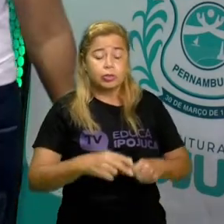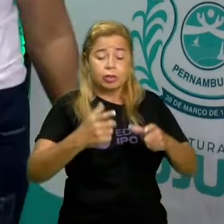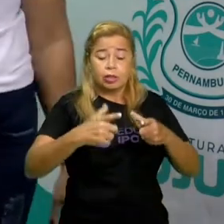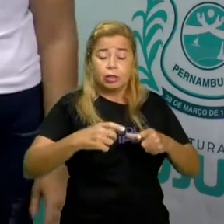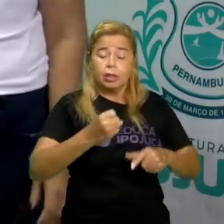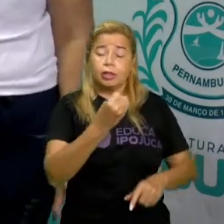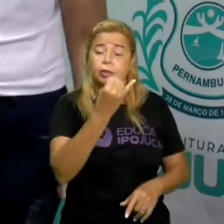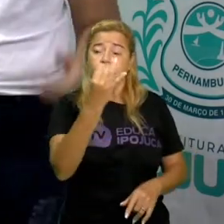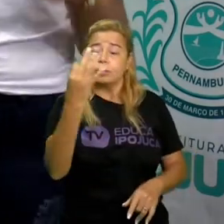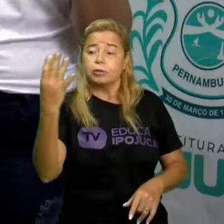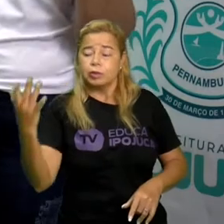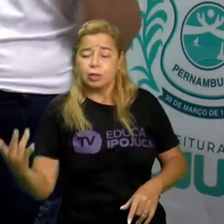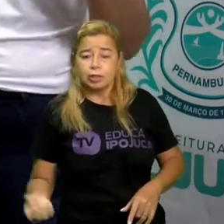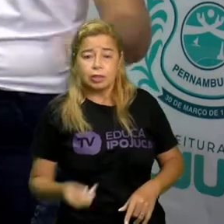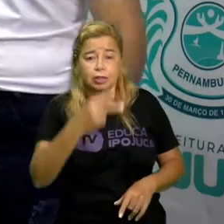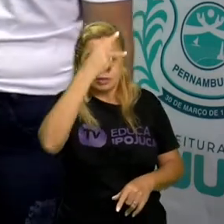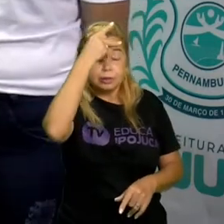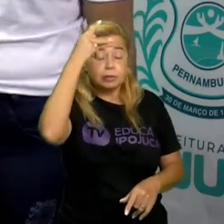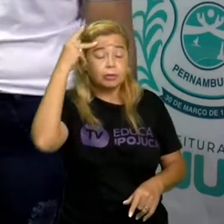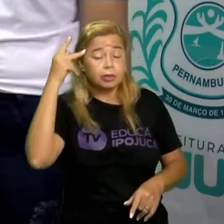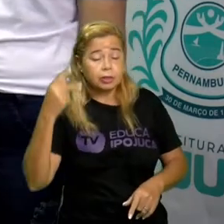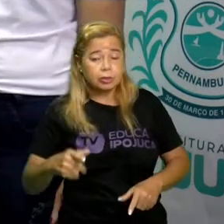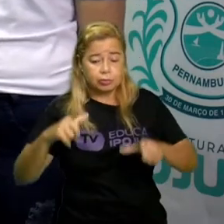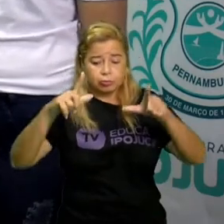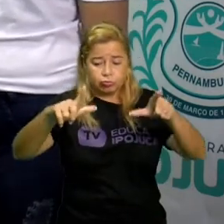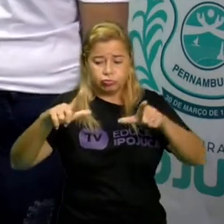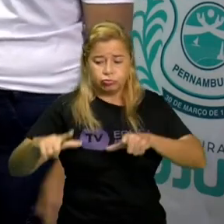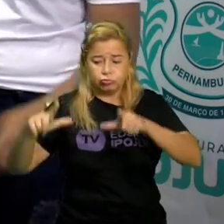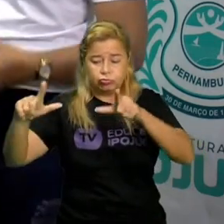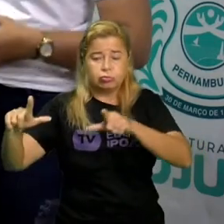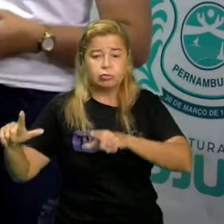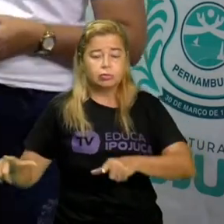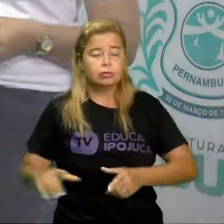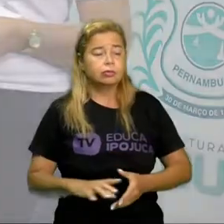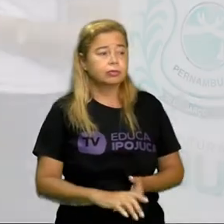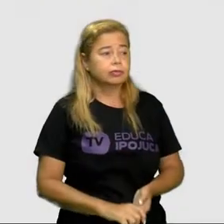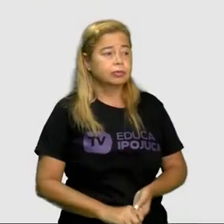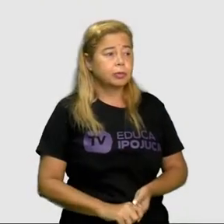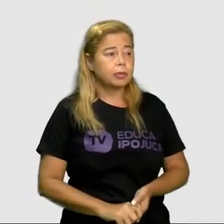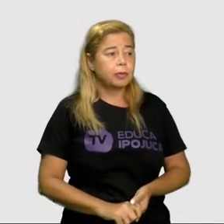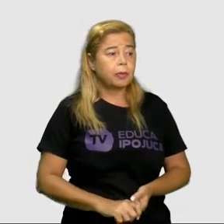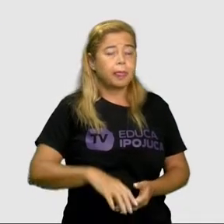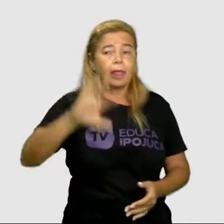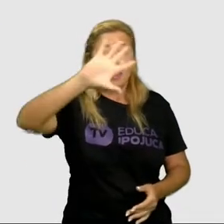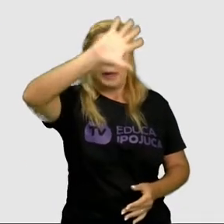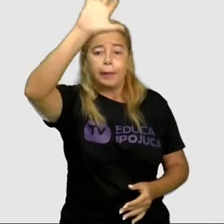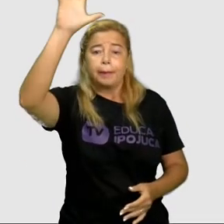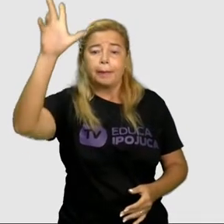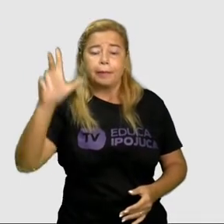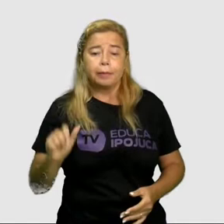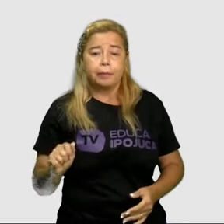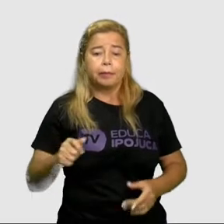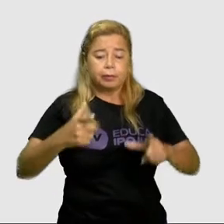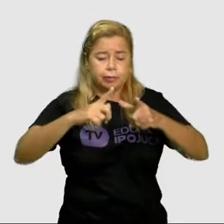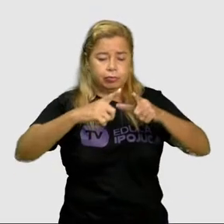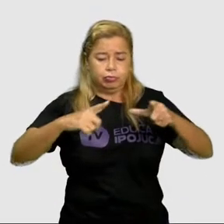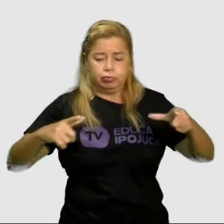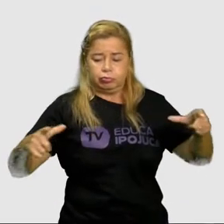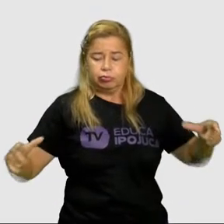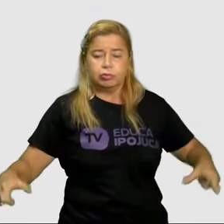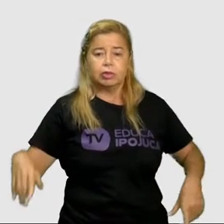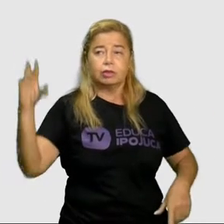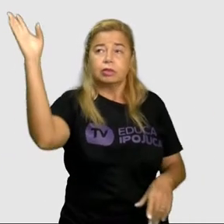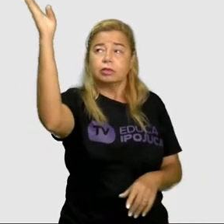né, em cada lugar. Vamos estudar sobre isso, vamos lá. Mapa de densidade demográfica do Brasil, ele quer